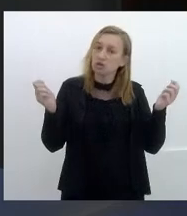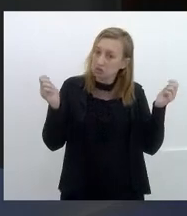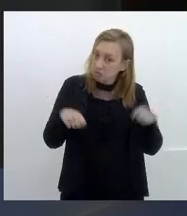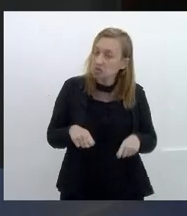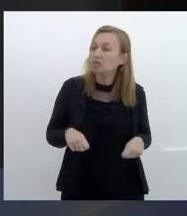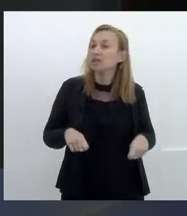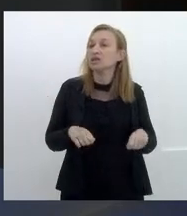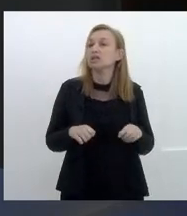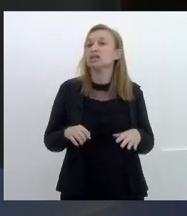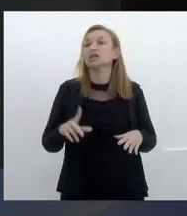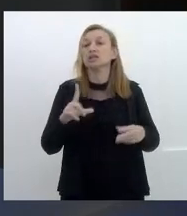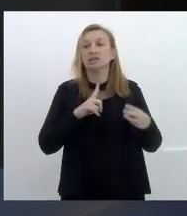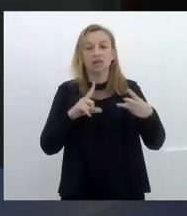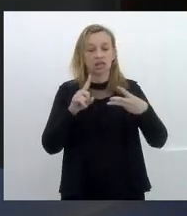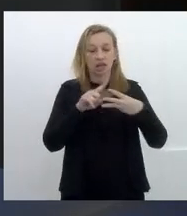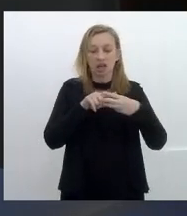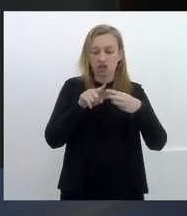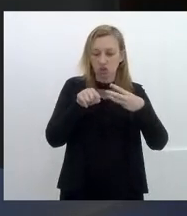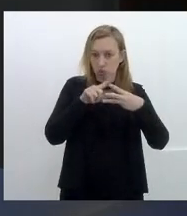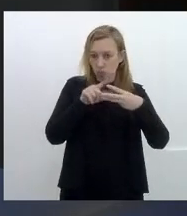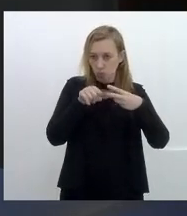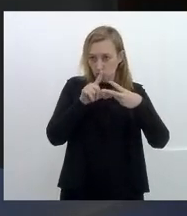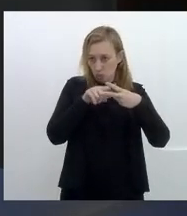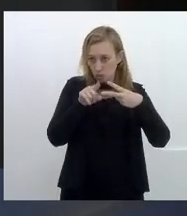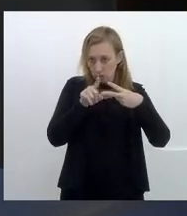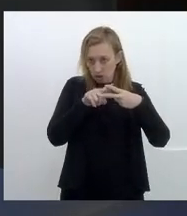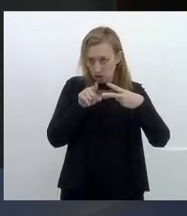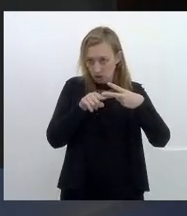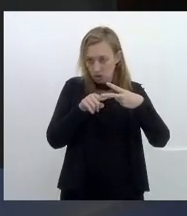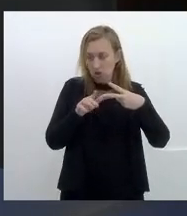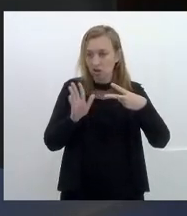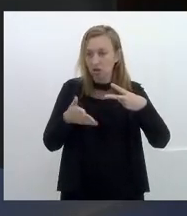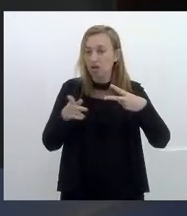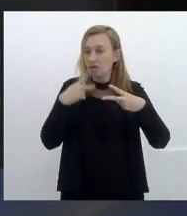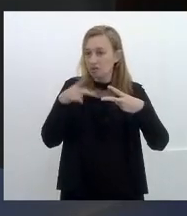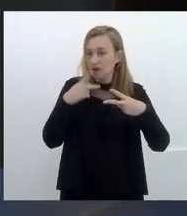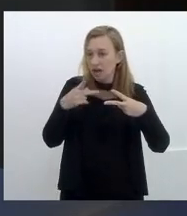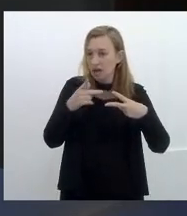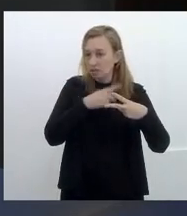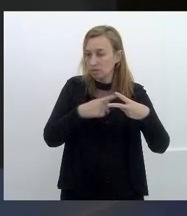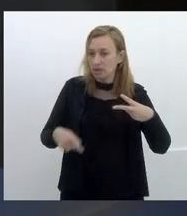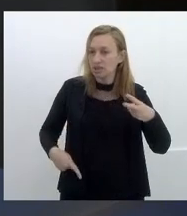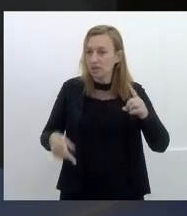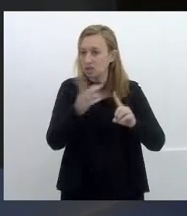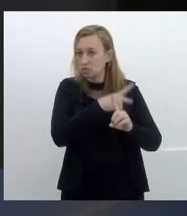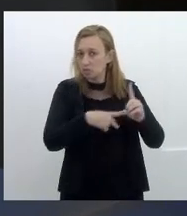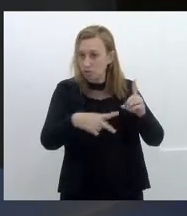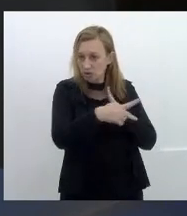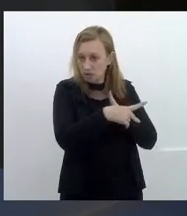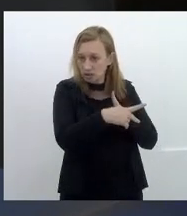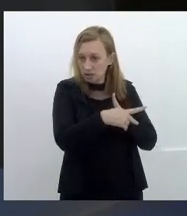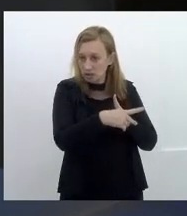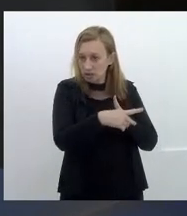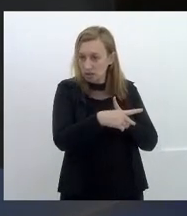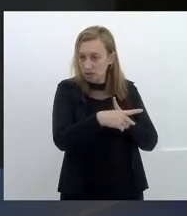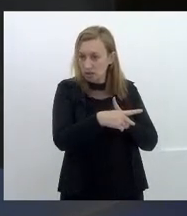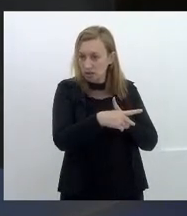possibilidades então tem as duas lá aqui abordado pelo presidente do Rio Previdência